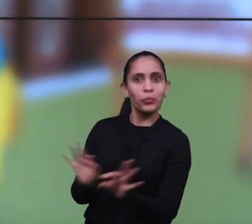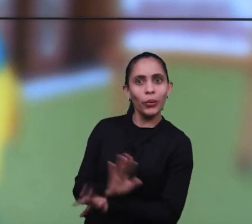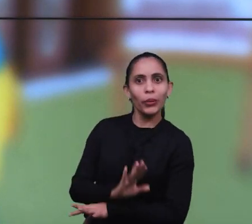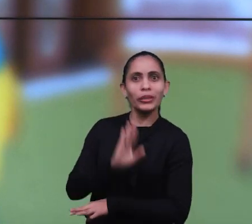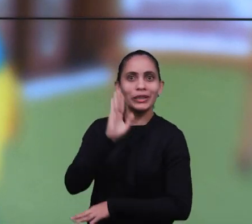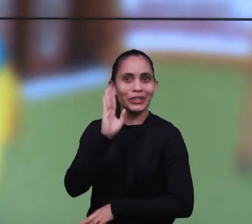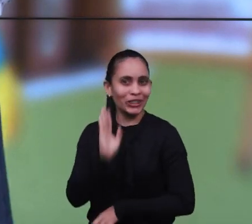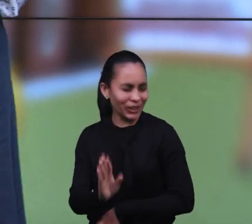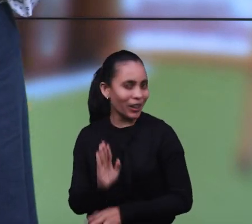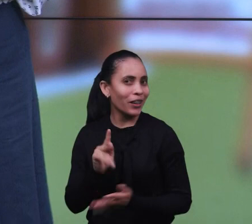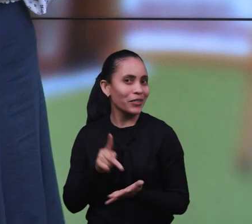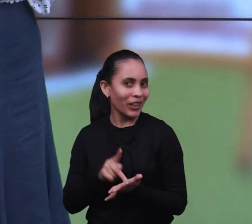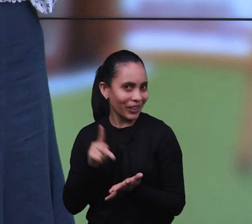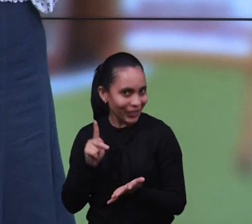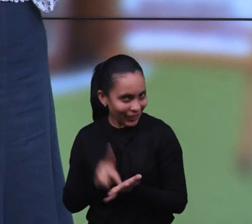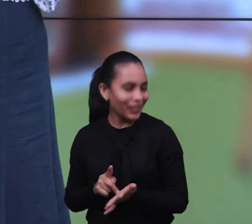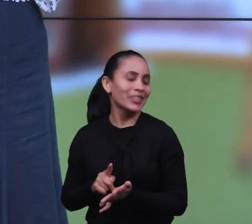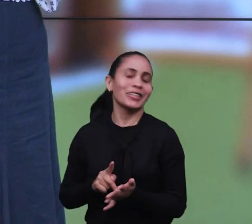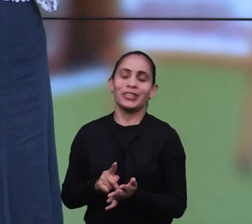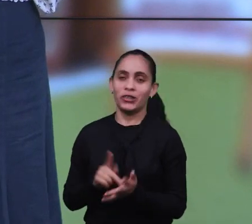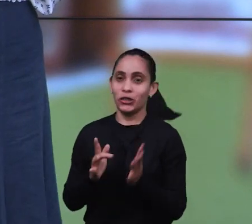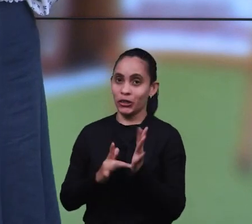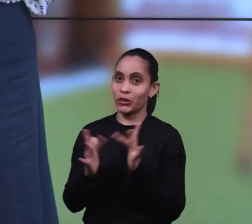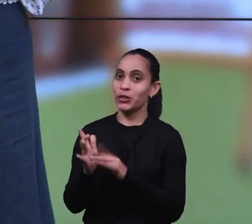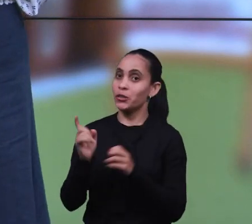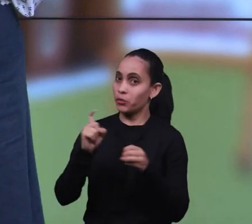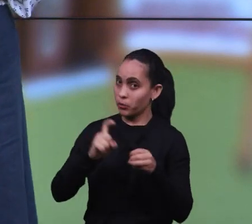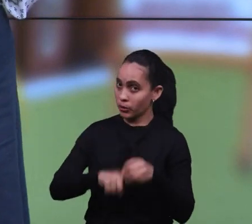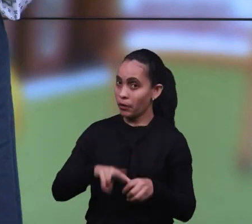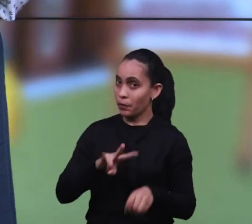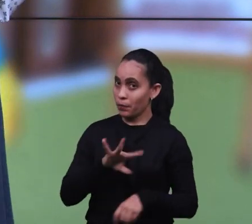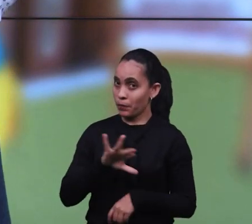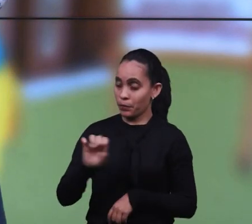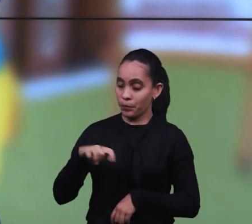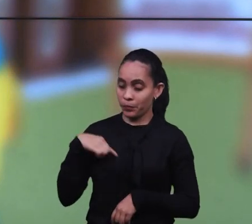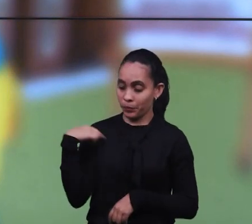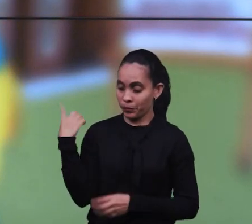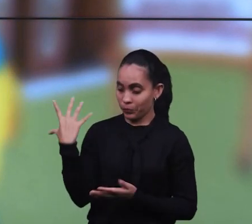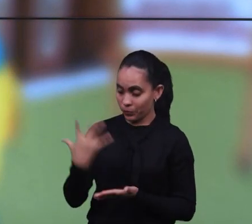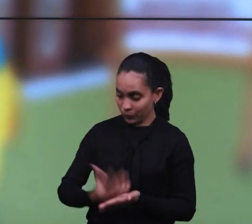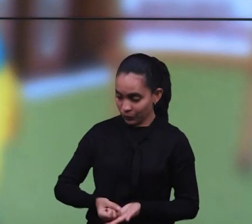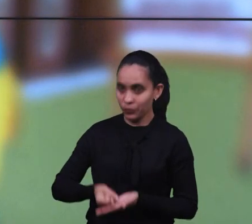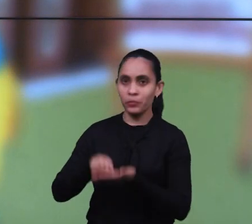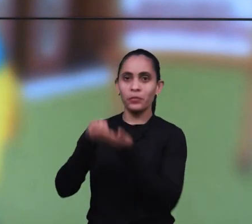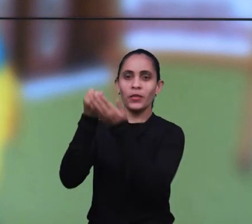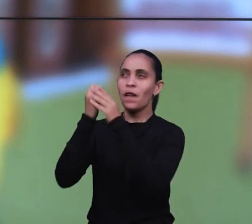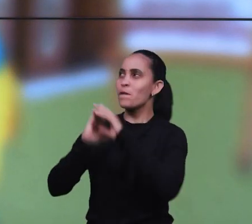noiva está sendo preparada. A noiva já está pronta na realidade, porque Jesus vai